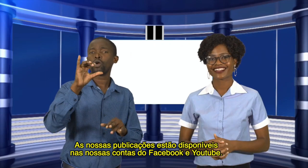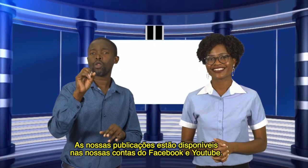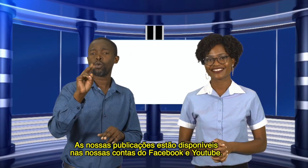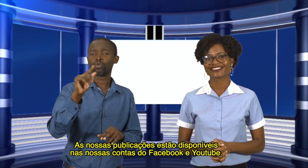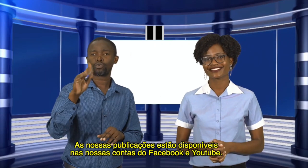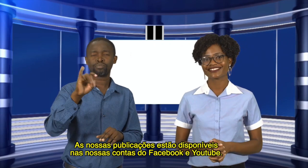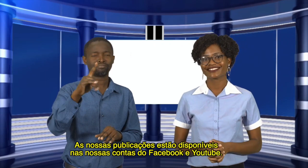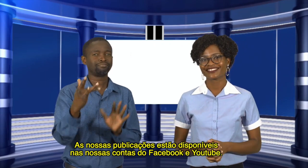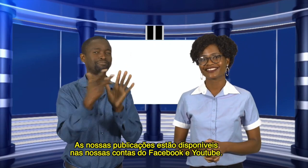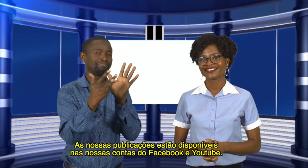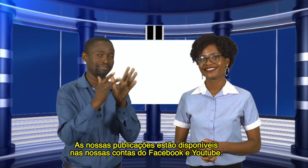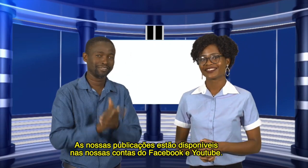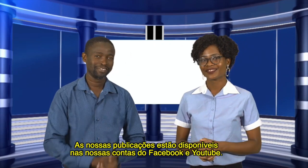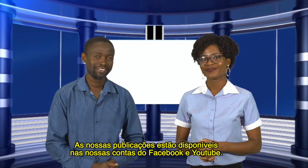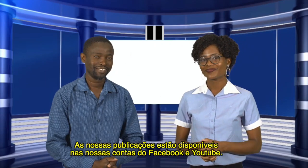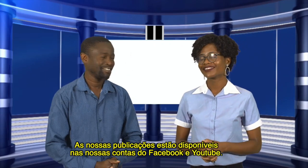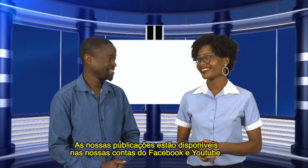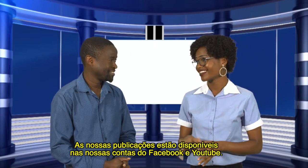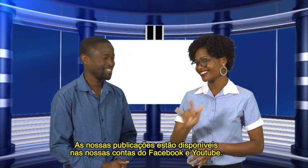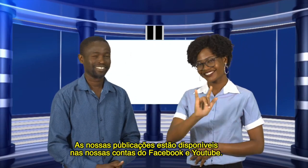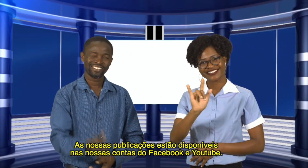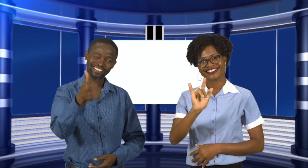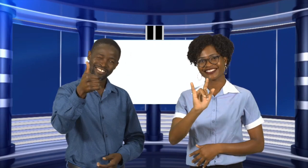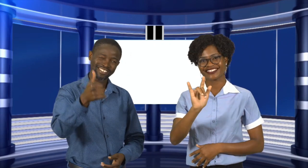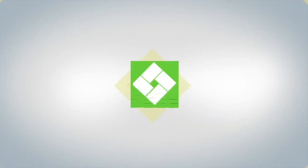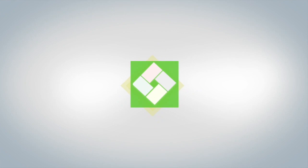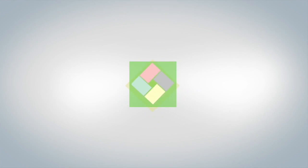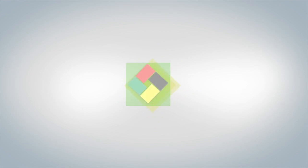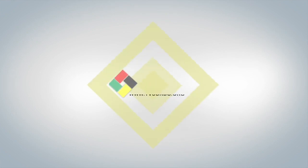nas nossas contas do Facebook e YouTube.